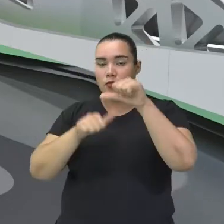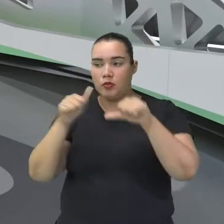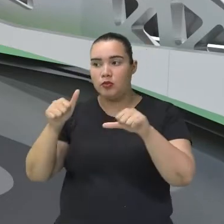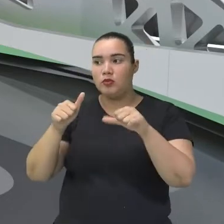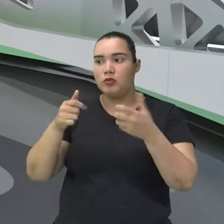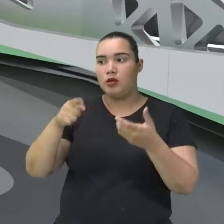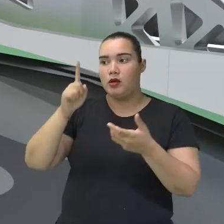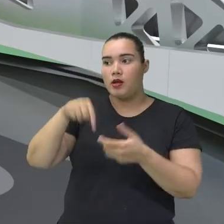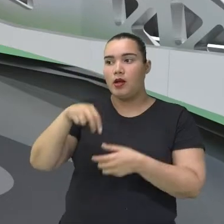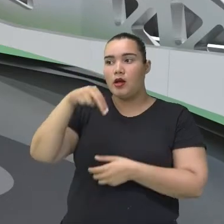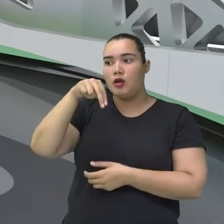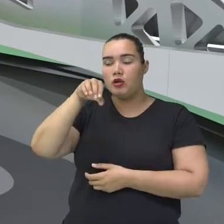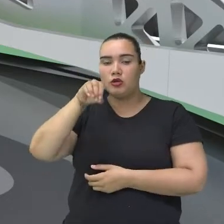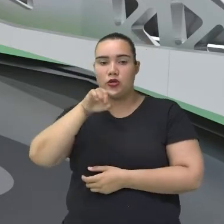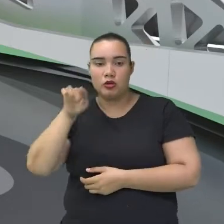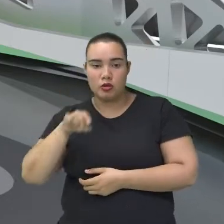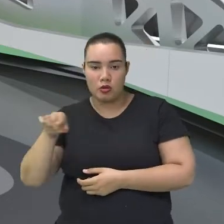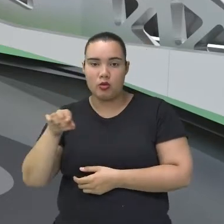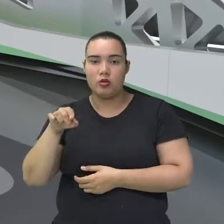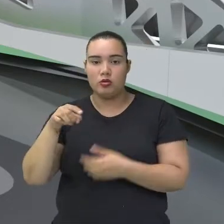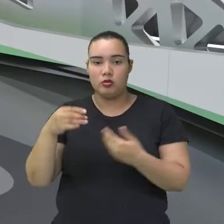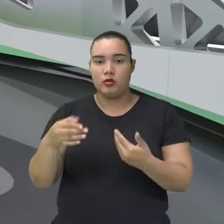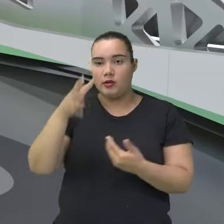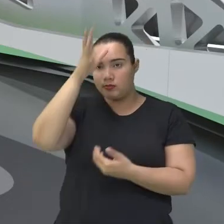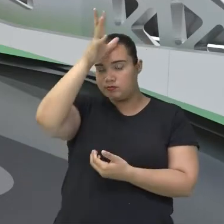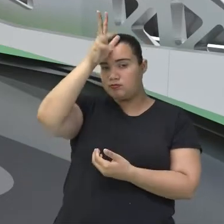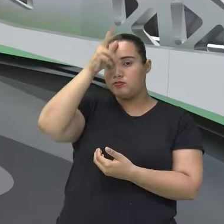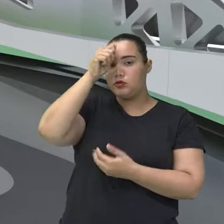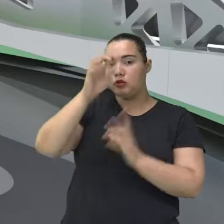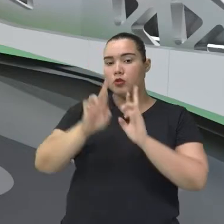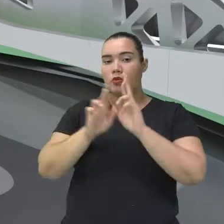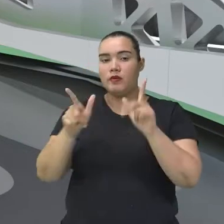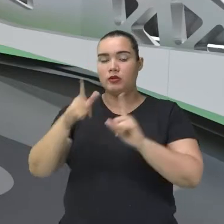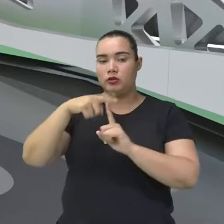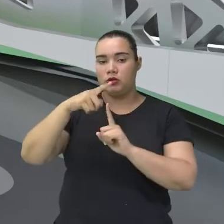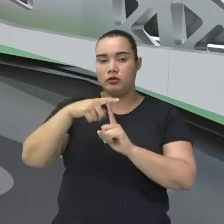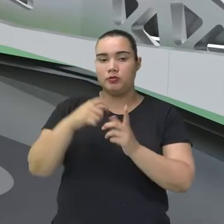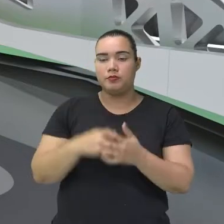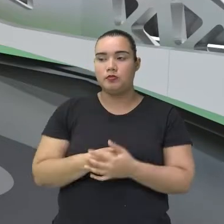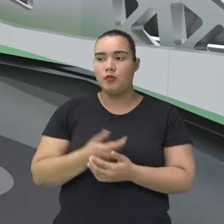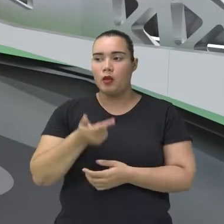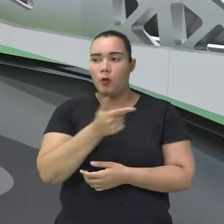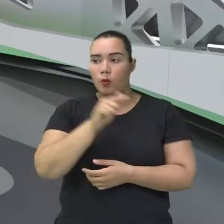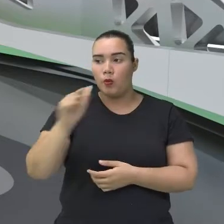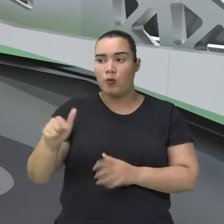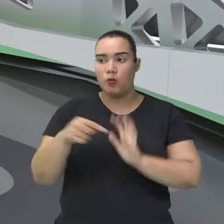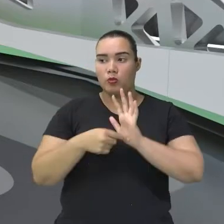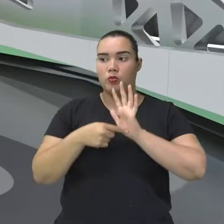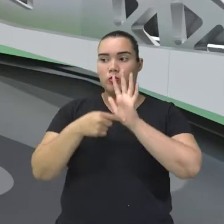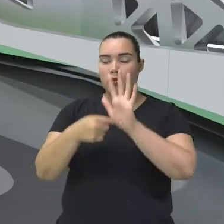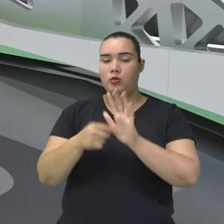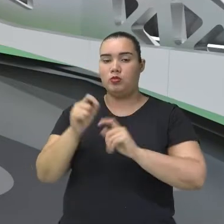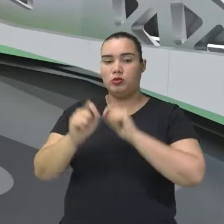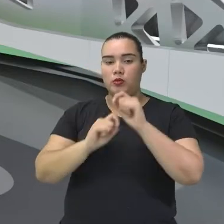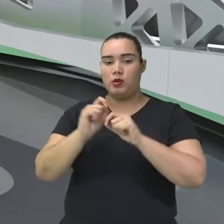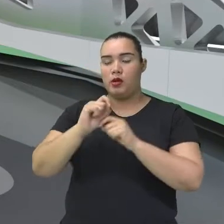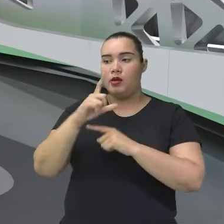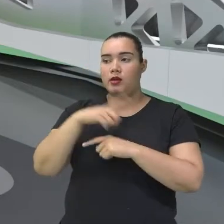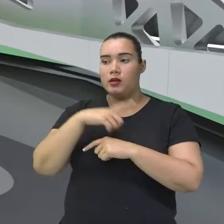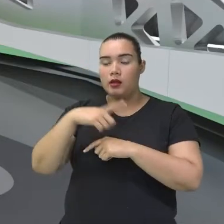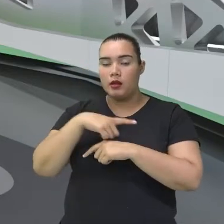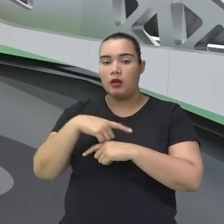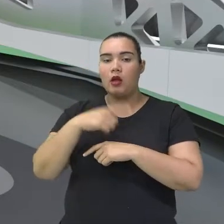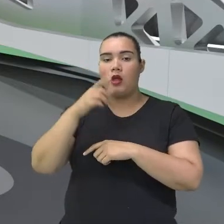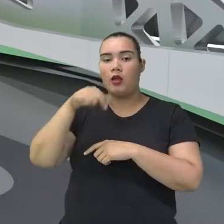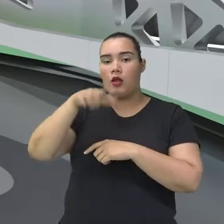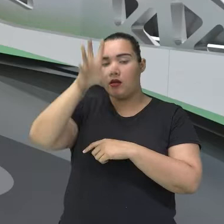ser nós, conhecida como crista nós. Na crista ervilha, basta que tenha, olha só, um